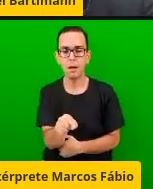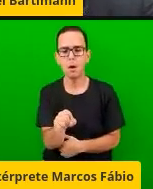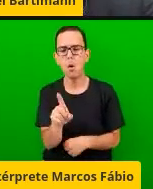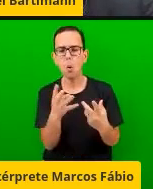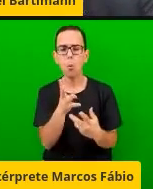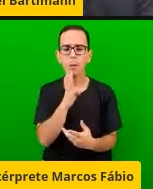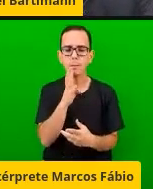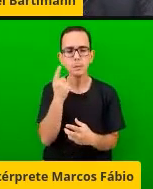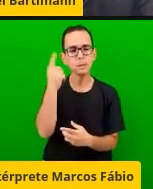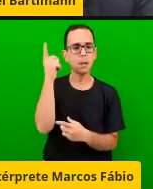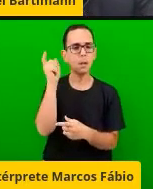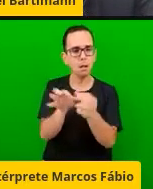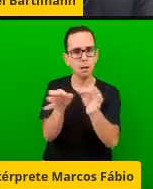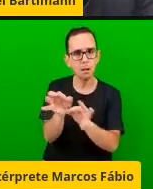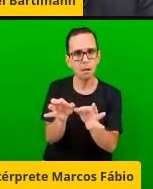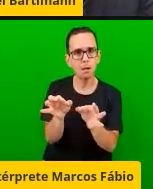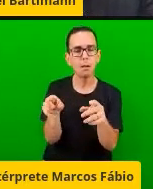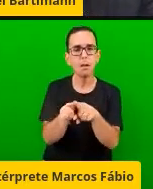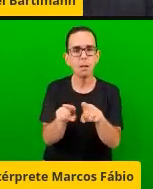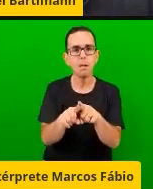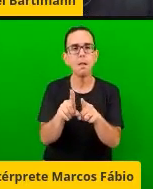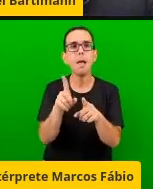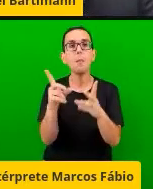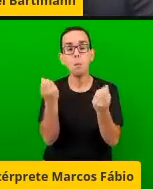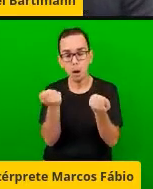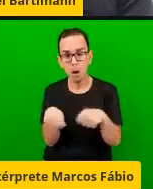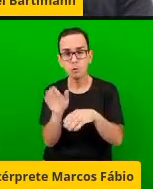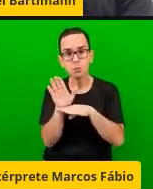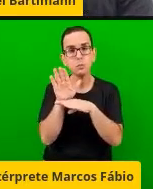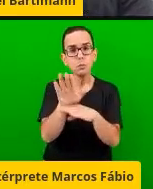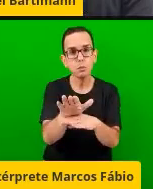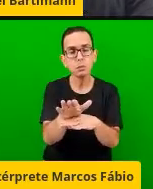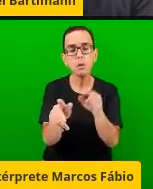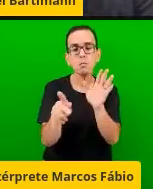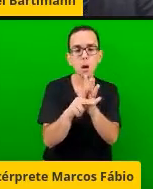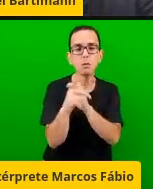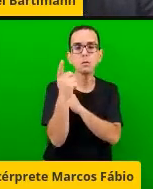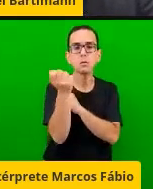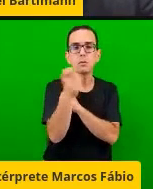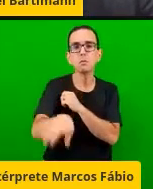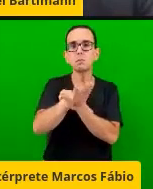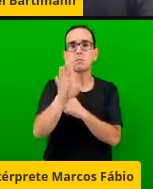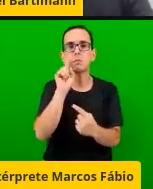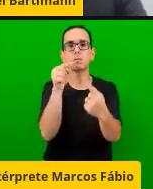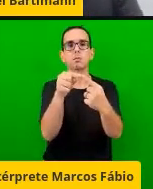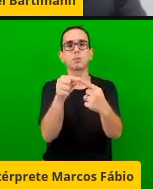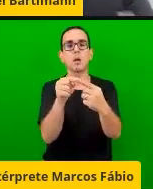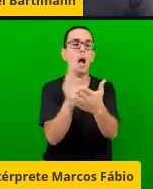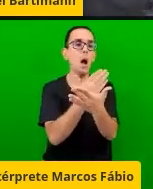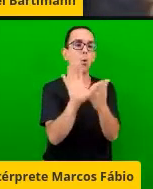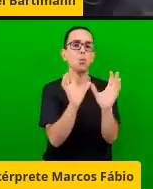estratégia, e isso, de certa forma, contribuiu para que a geopolítica em si ficasse um pouco mais restrita, dominada por alguns grupos.